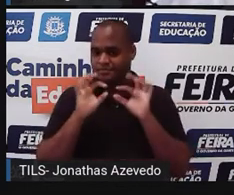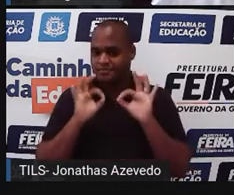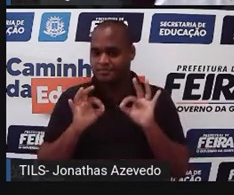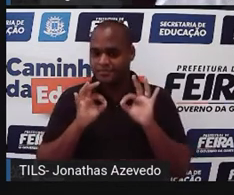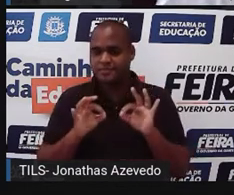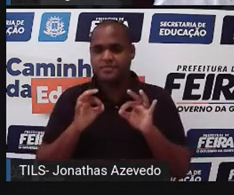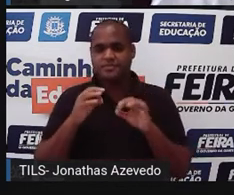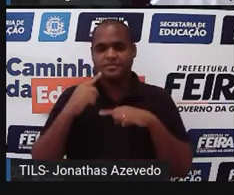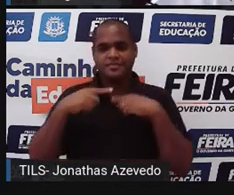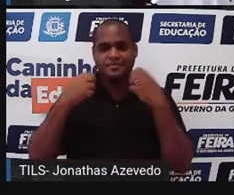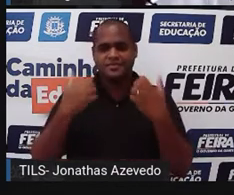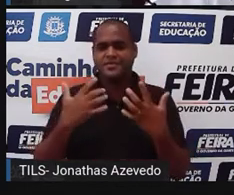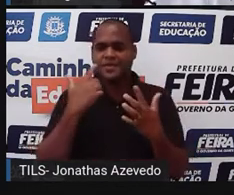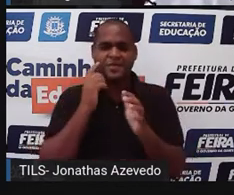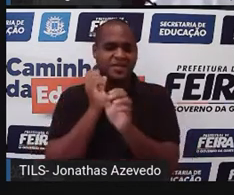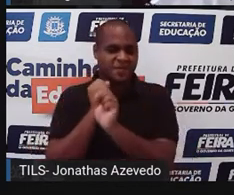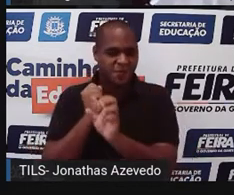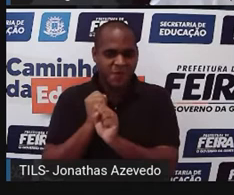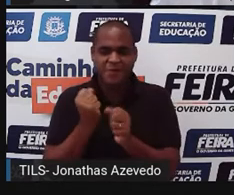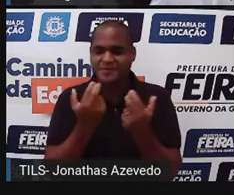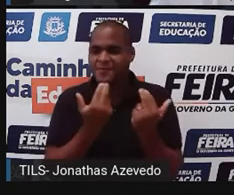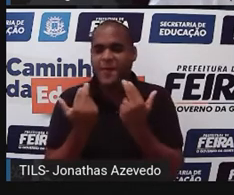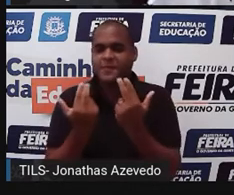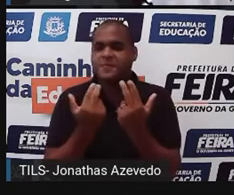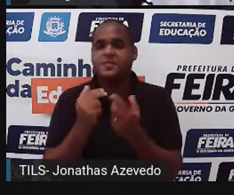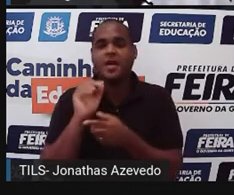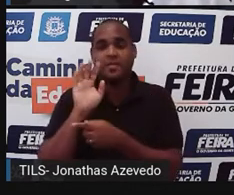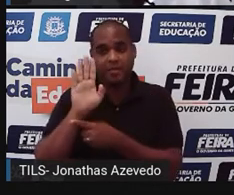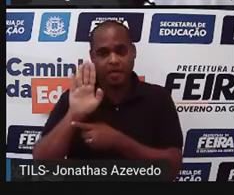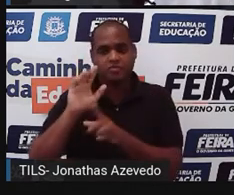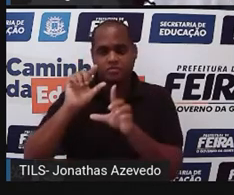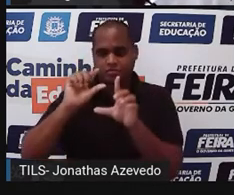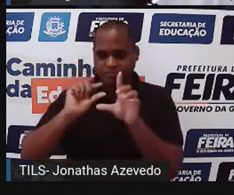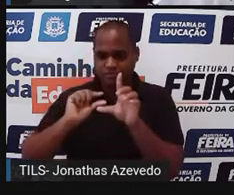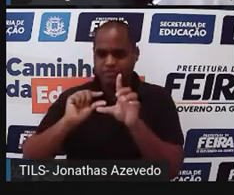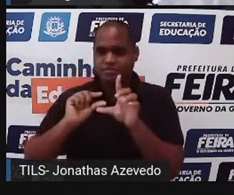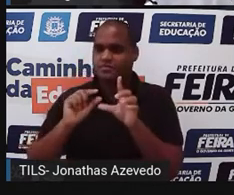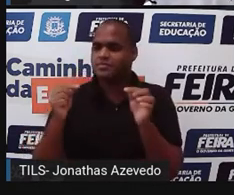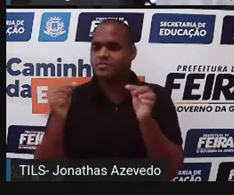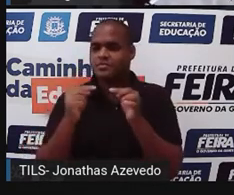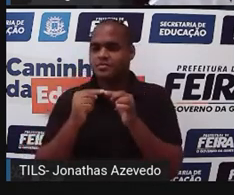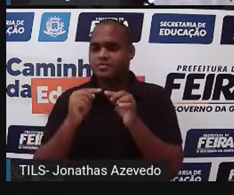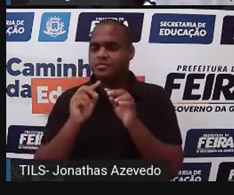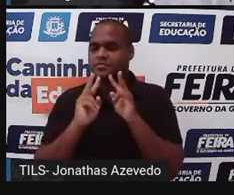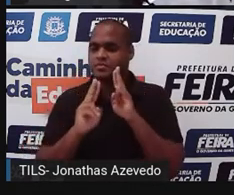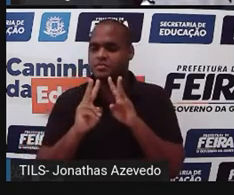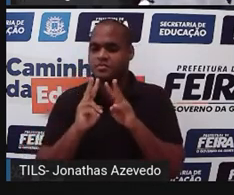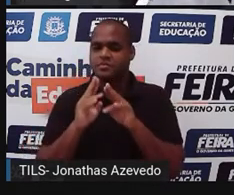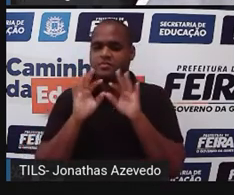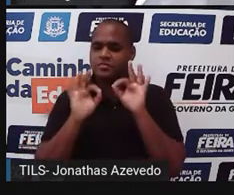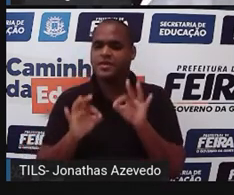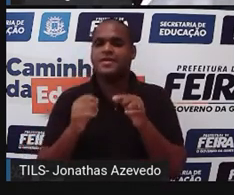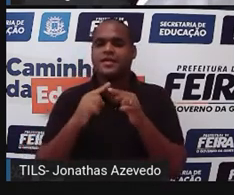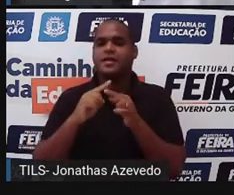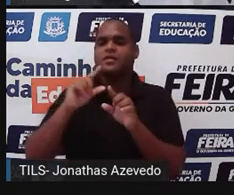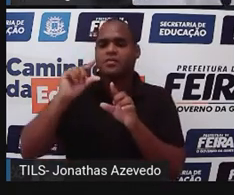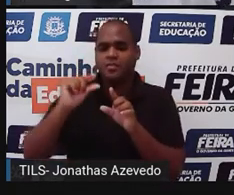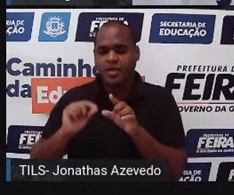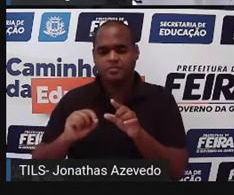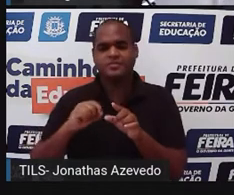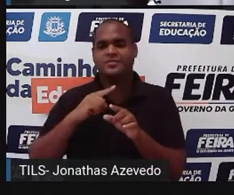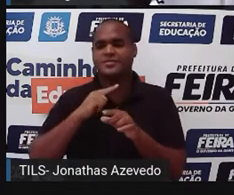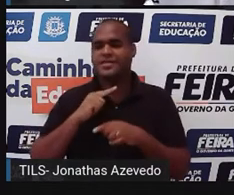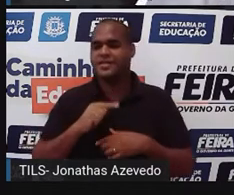a maior medida no trapézio B minúsculo é a base que tem a menor medida no trapézio